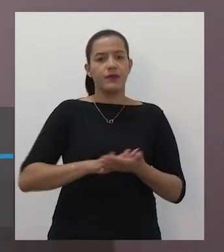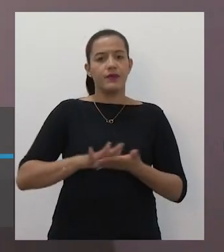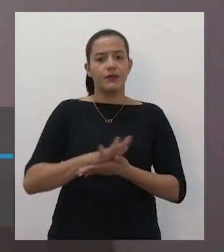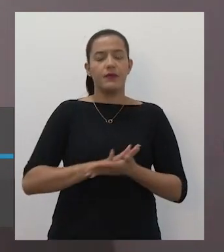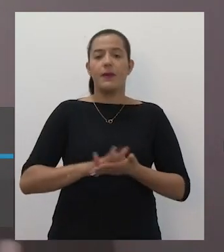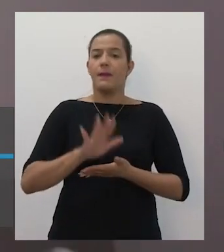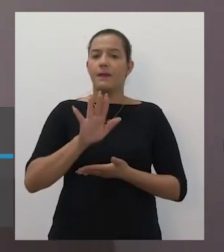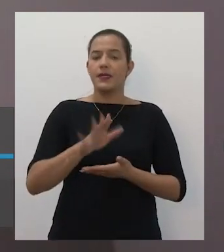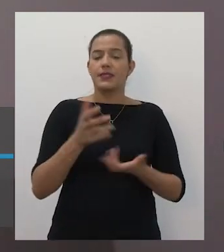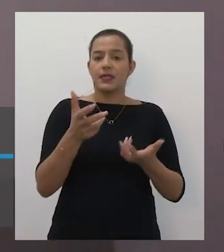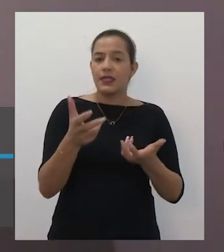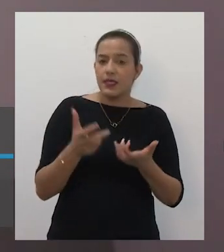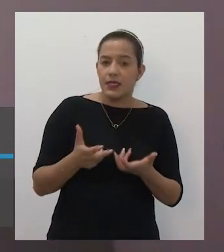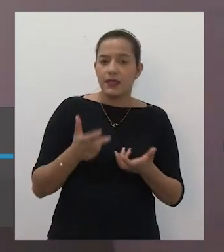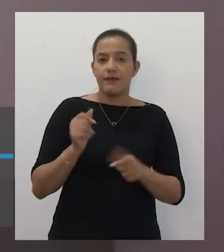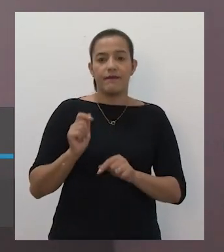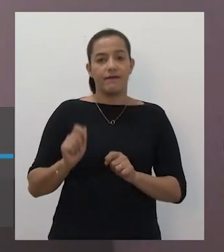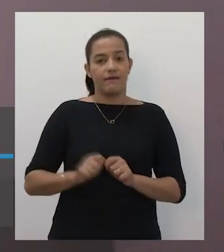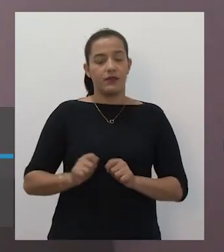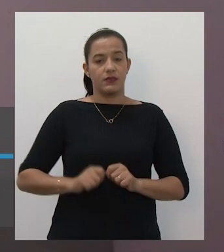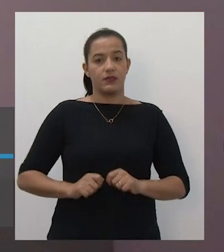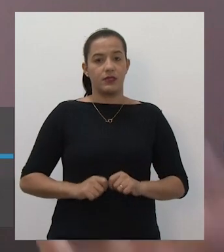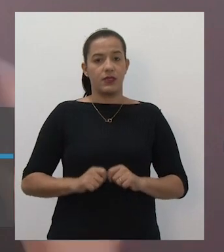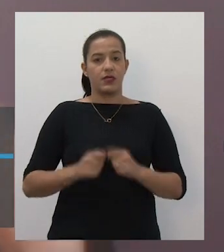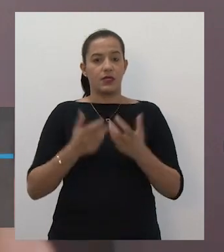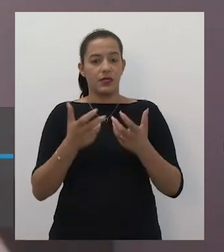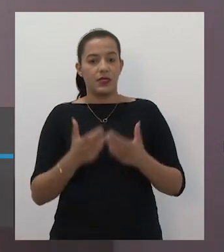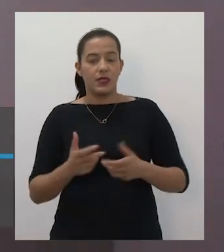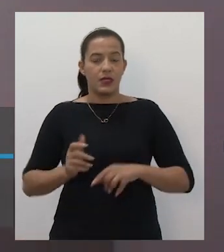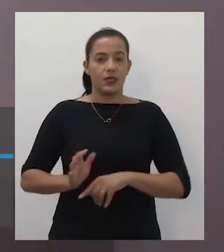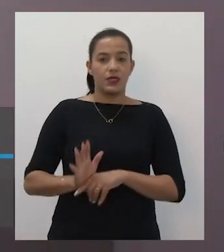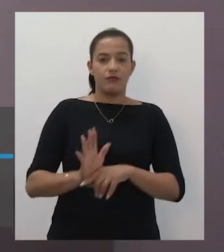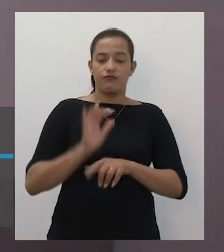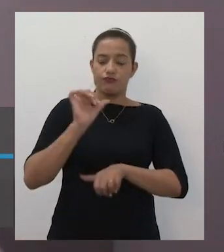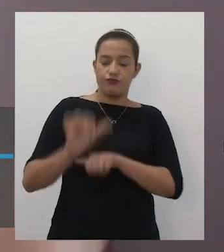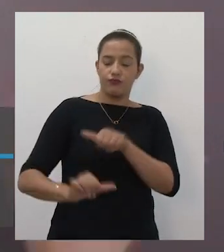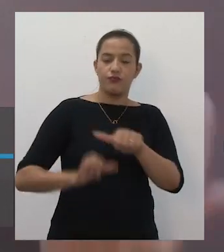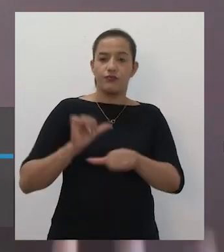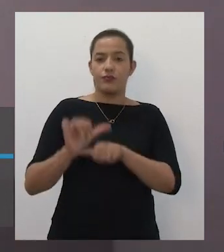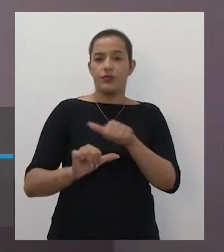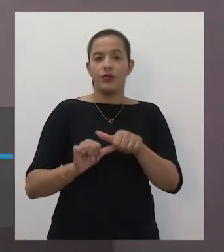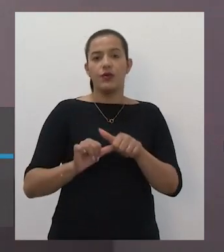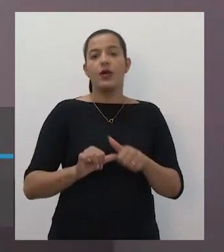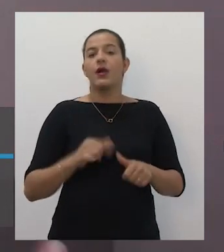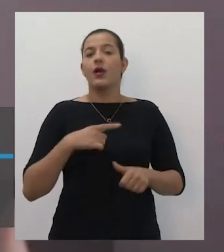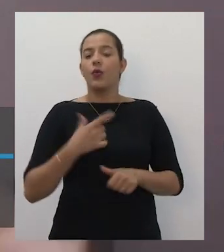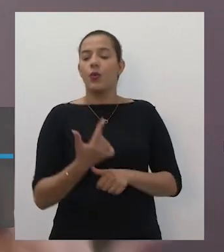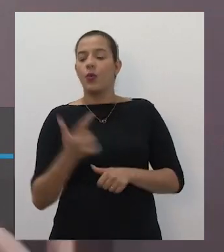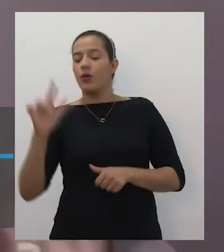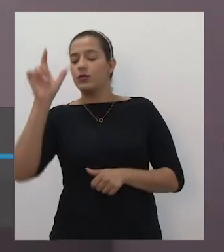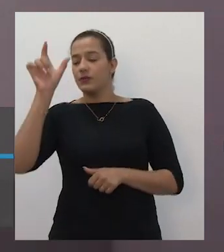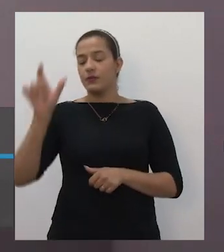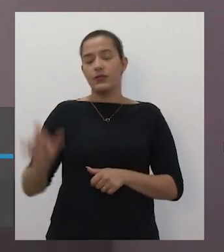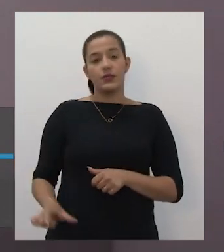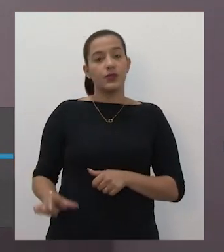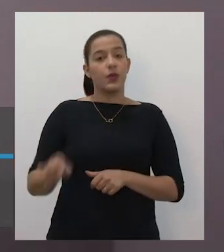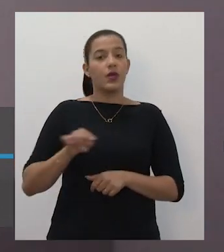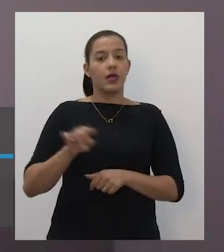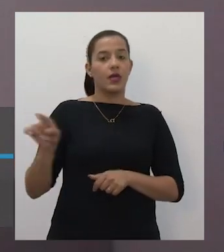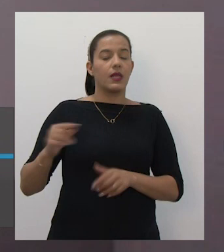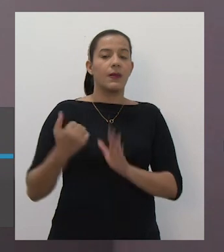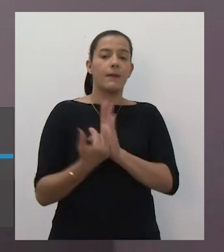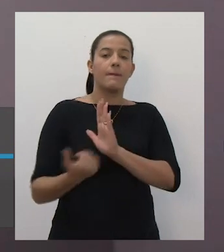forma intencional gera para a gente e para o outro muito